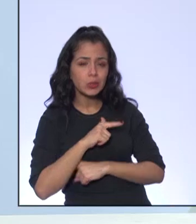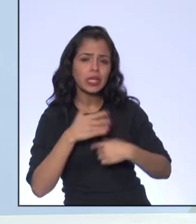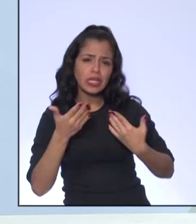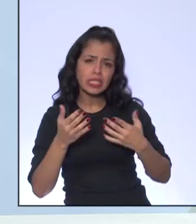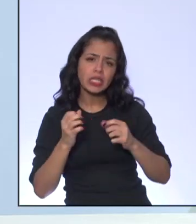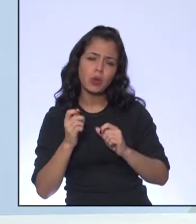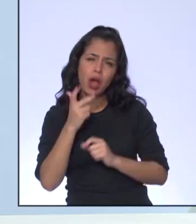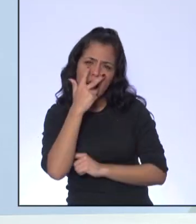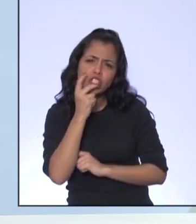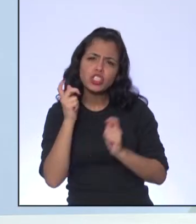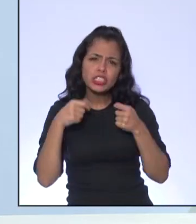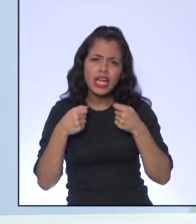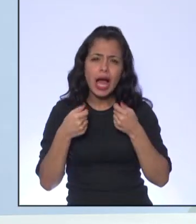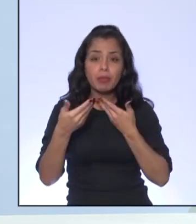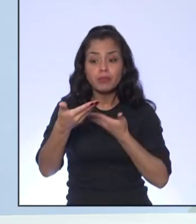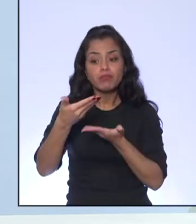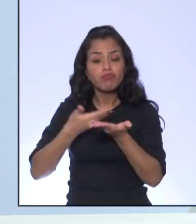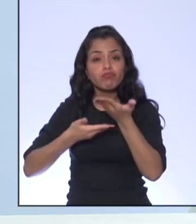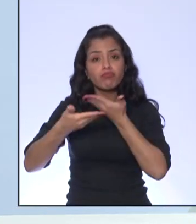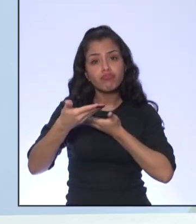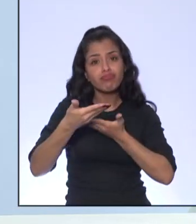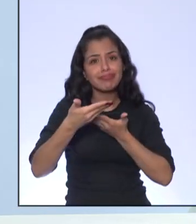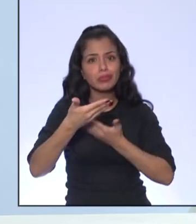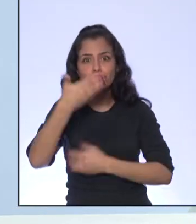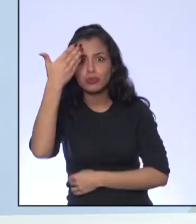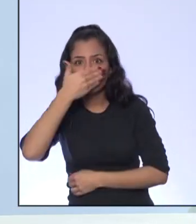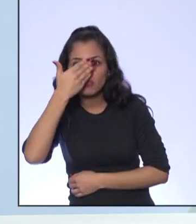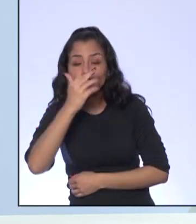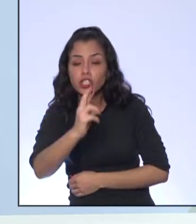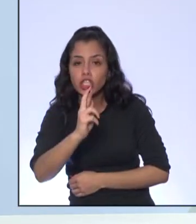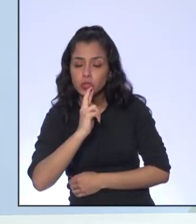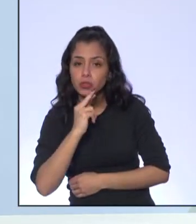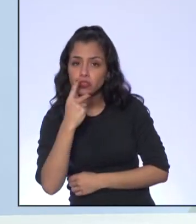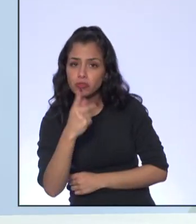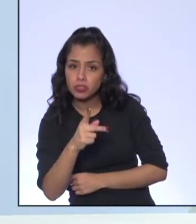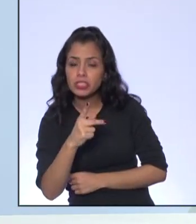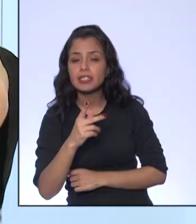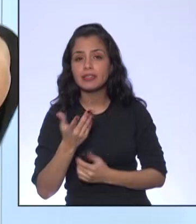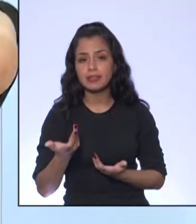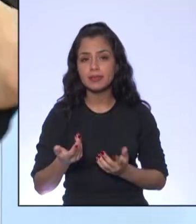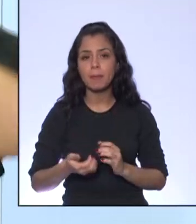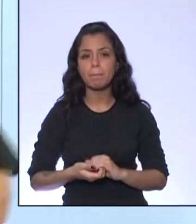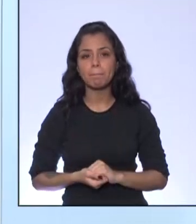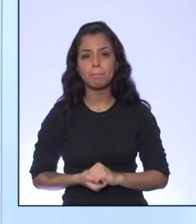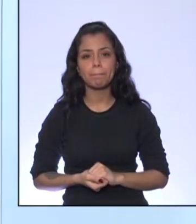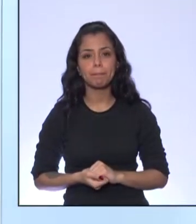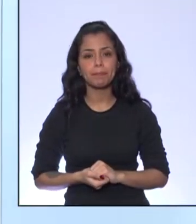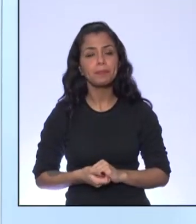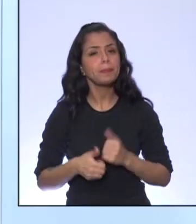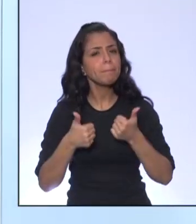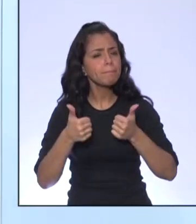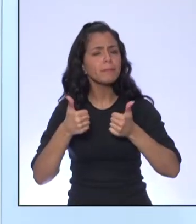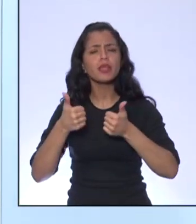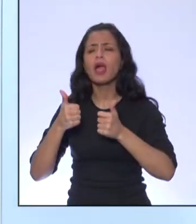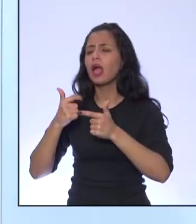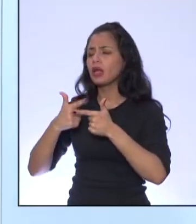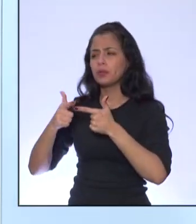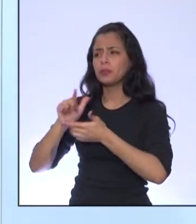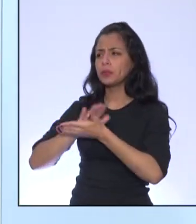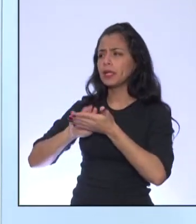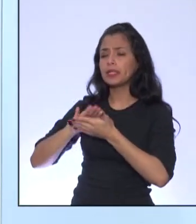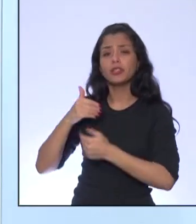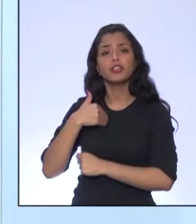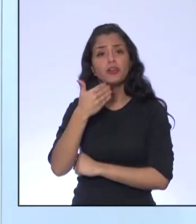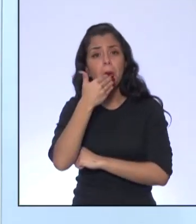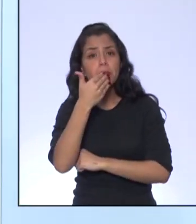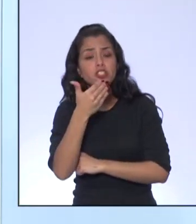as respostinhas e o que eles querem falar para a gente, tá certo? Ok, sem problema. Eu vou pedir para vocês, então,